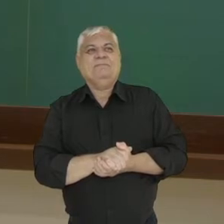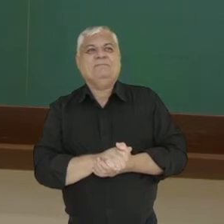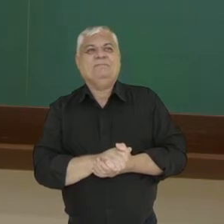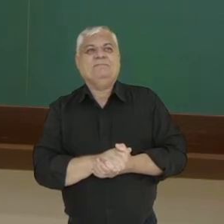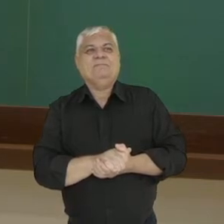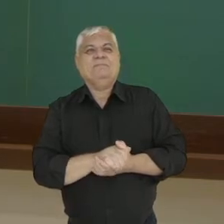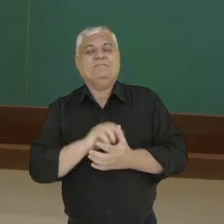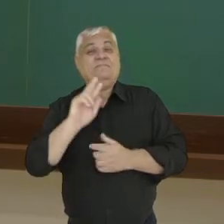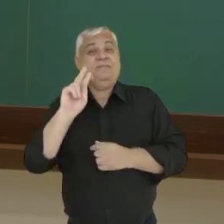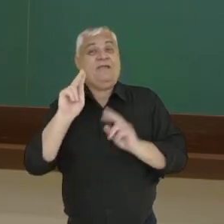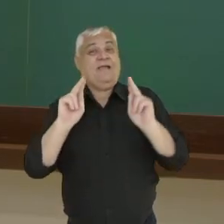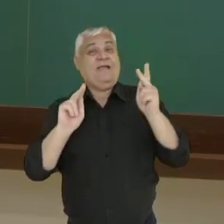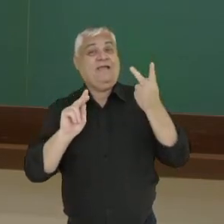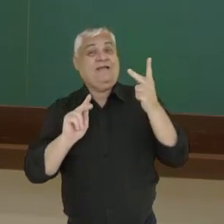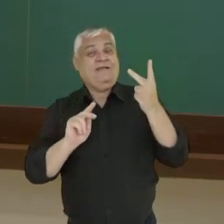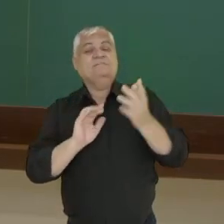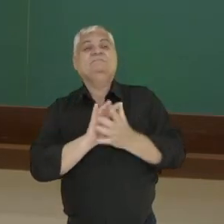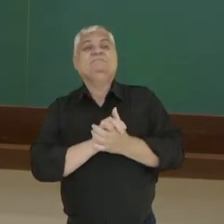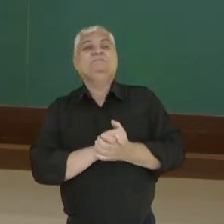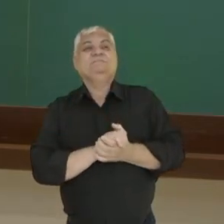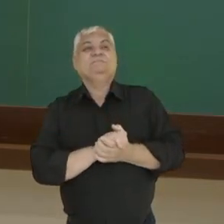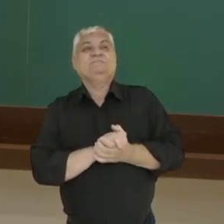Letra H.